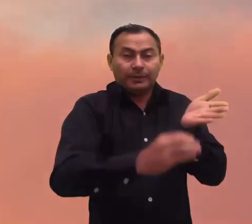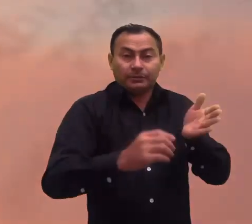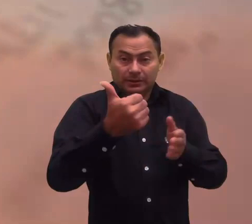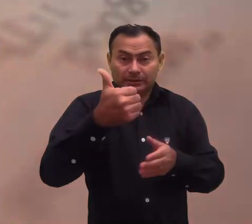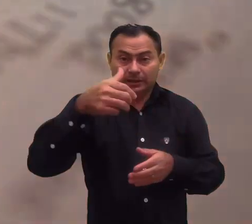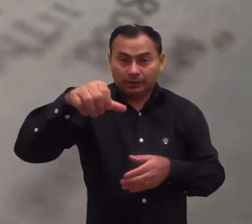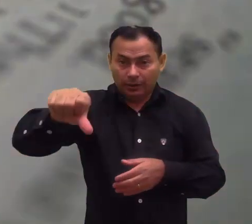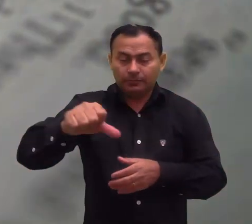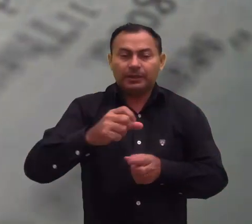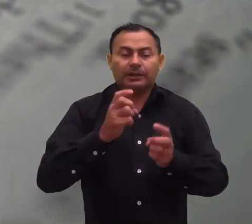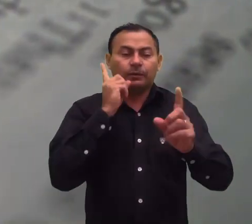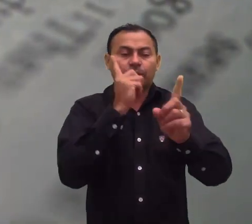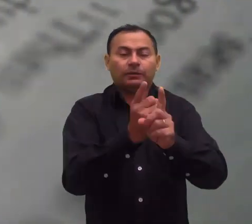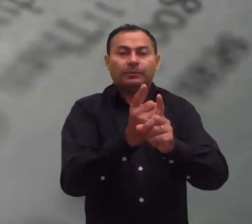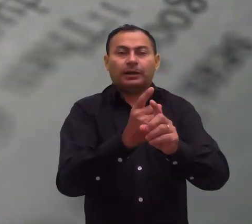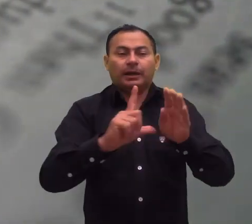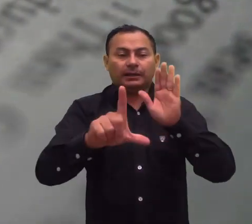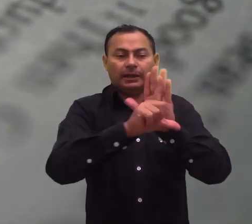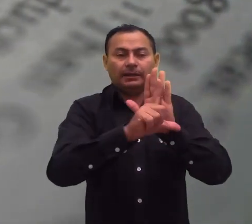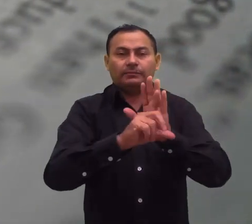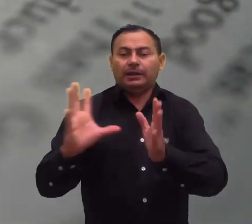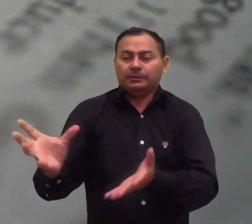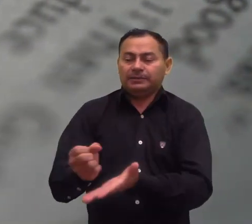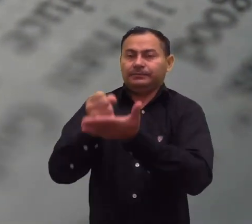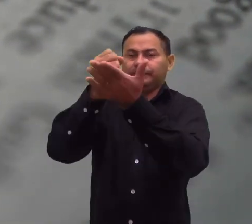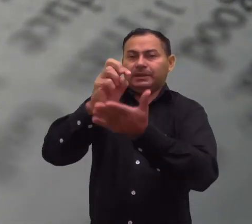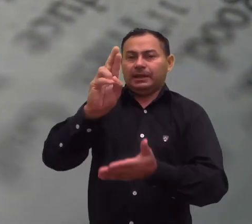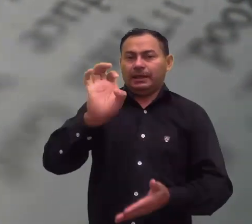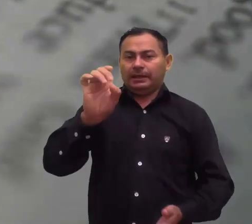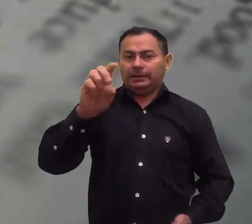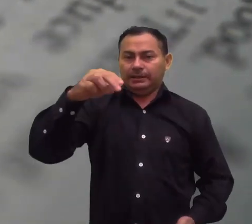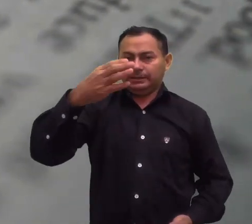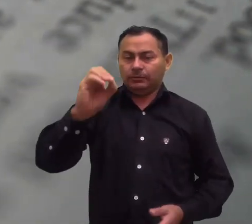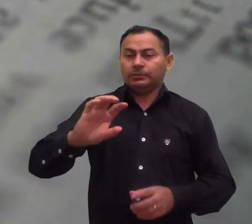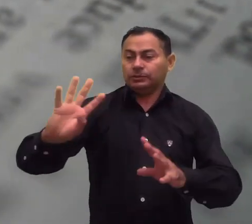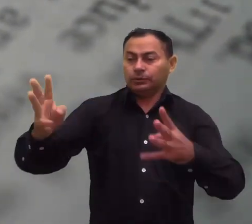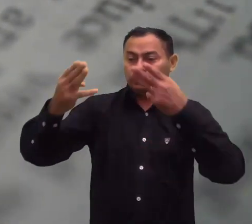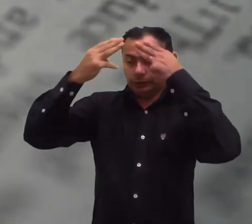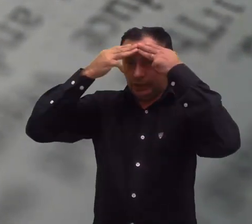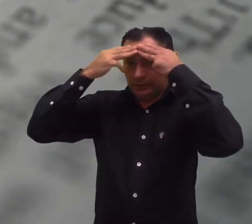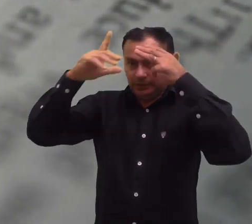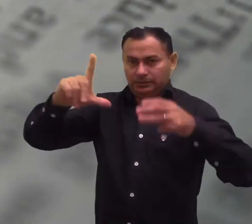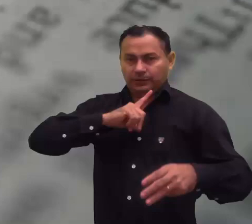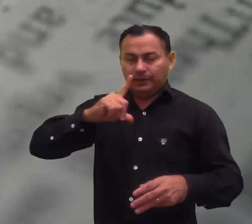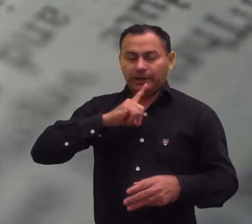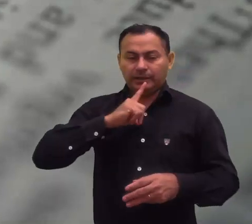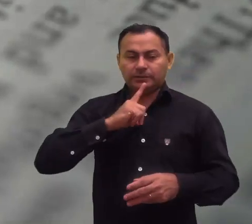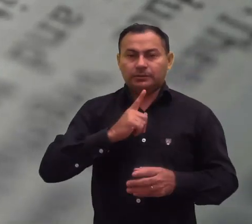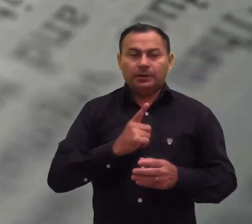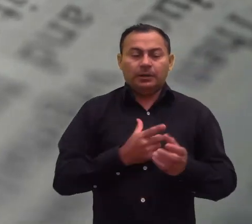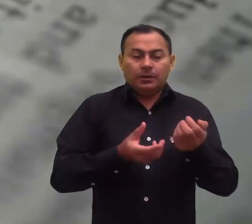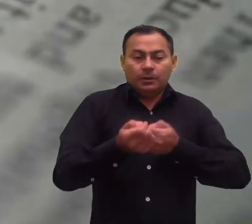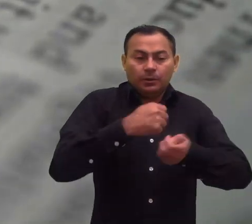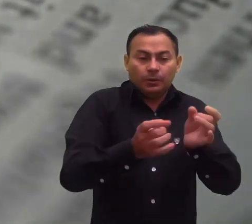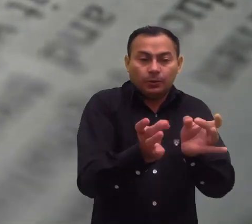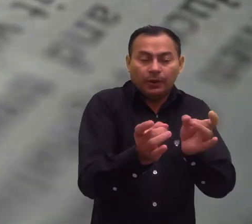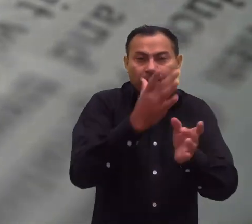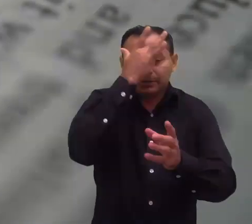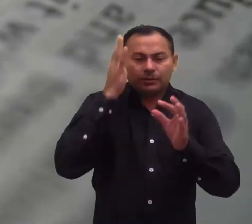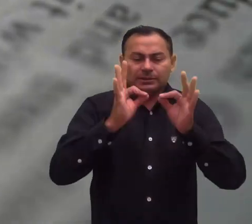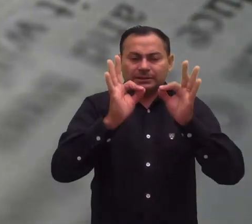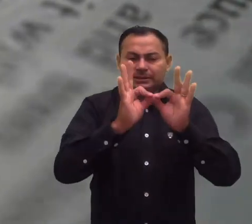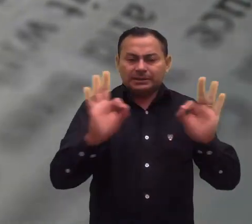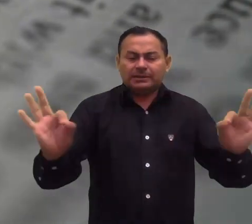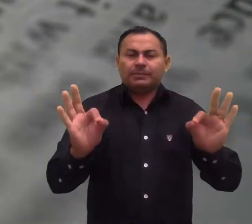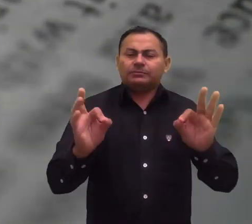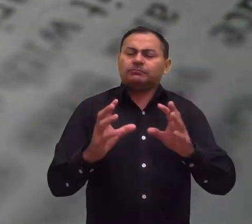Levítico capítulo 19, encontramos a seguinte lei referente à redenção. Se um judeu tivesse vendido seu negócio